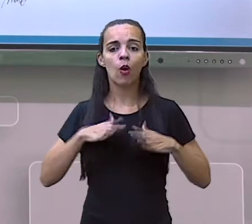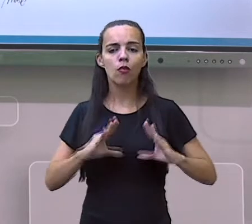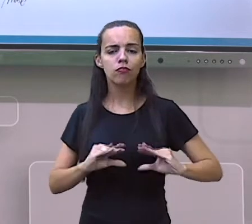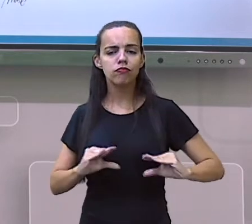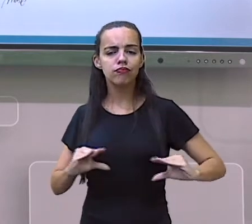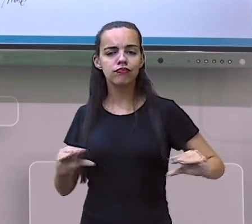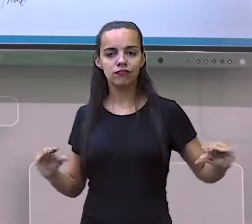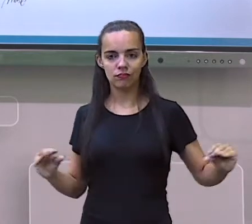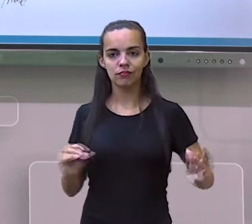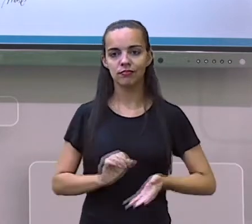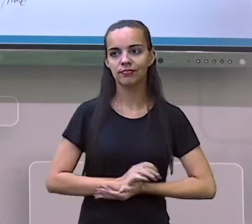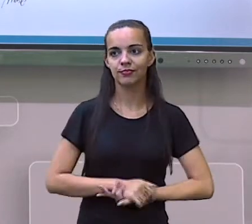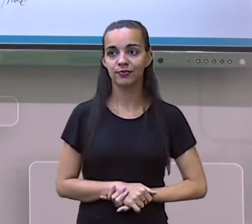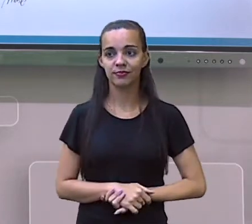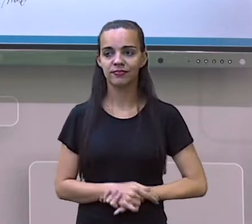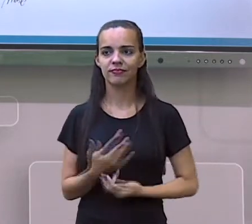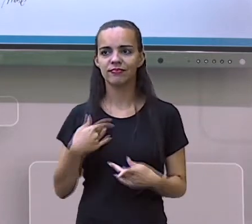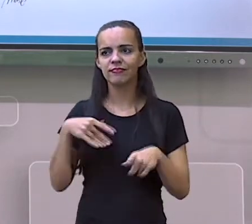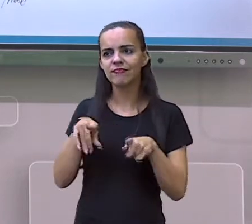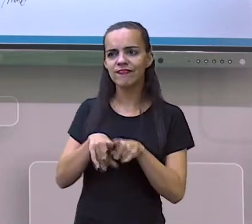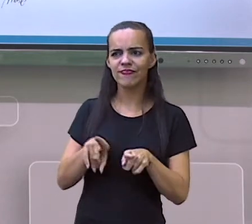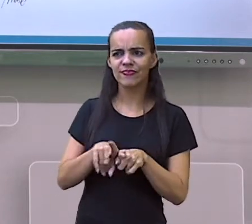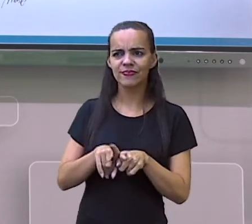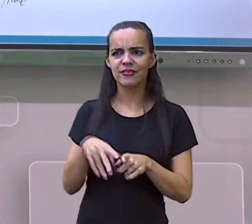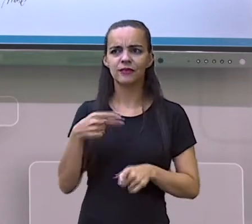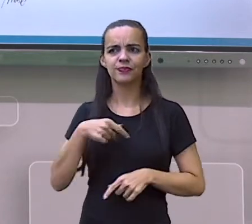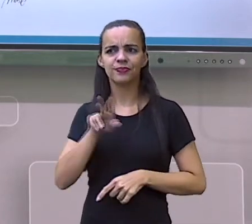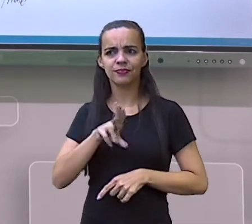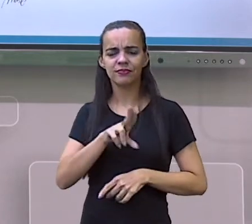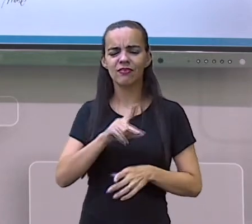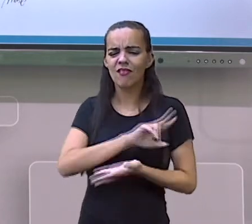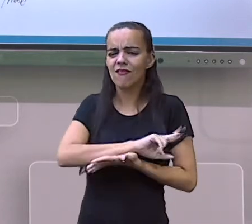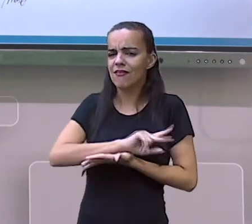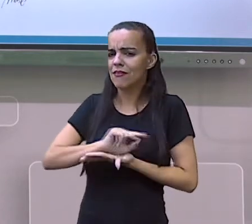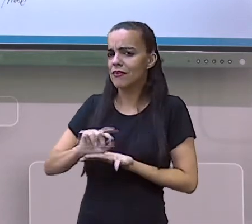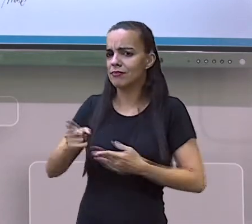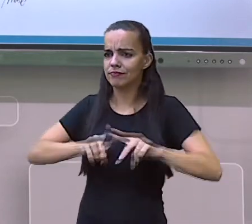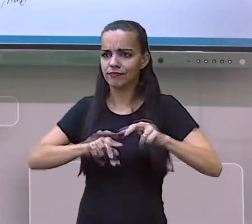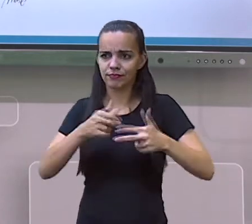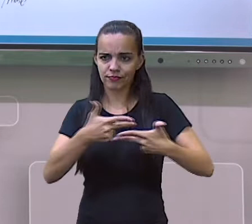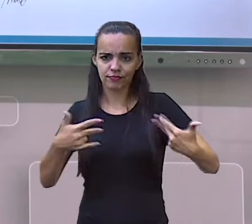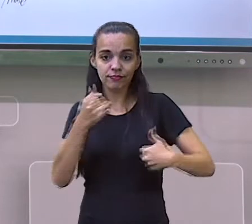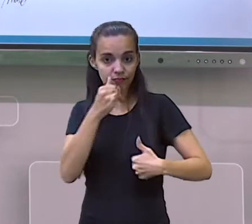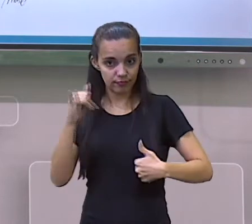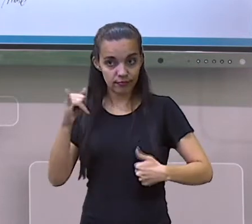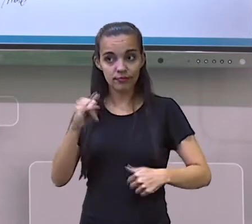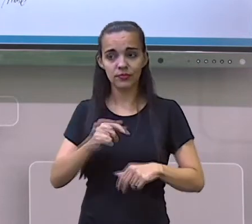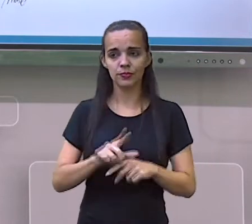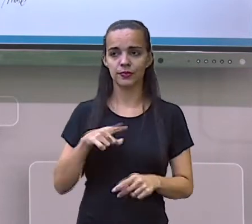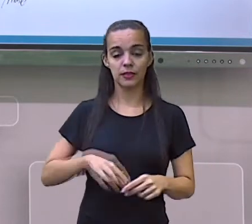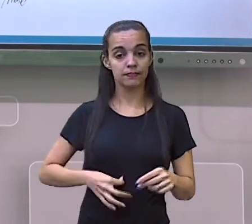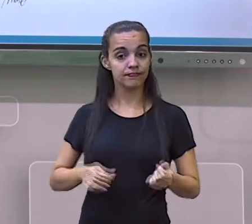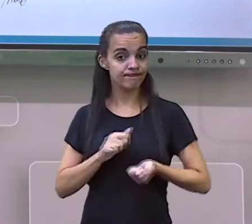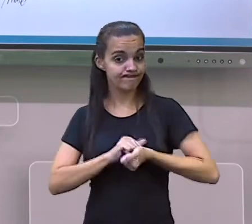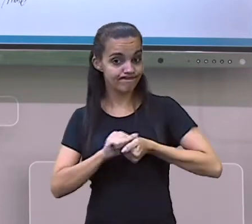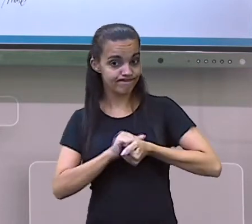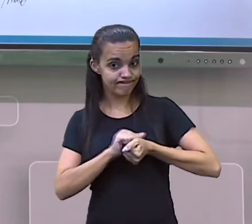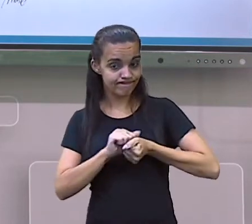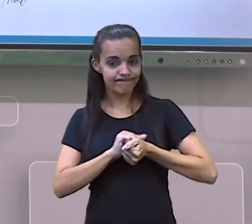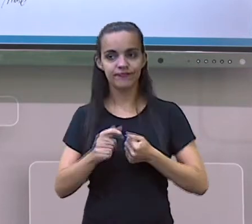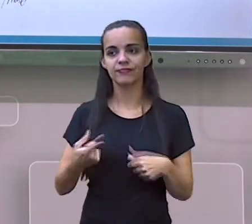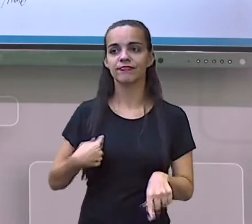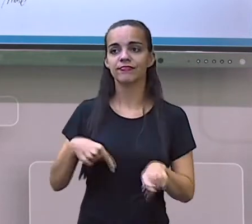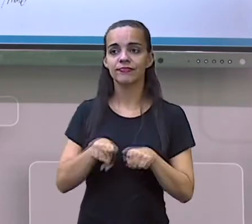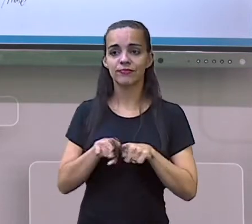e confortáveis. Inclusive os diversos aparelhos eletrodomésticos criados, como a máquina de lavar